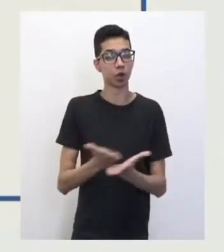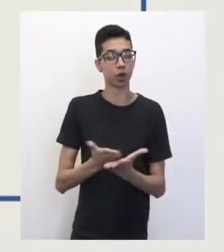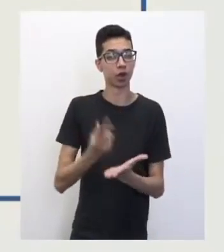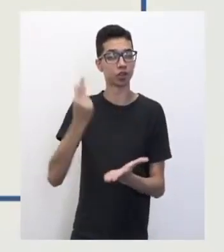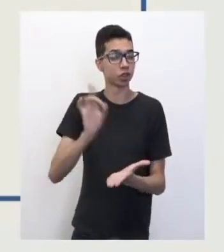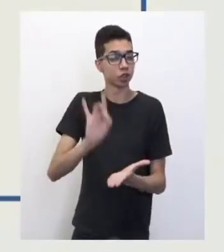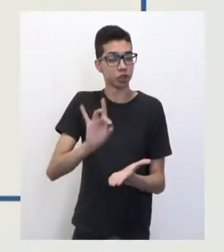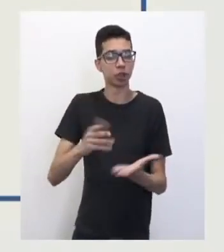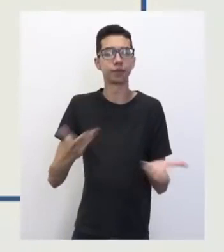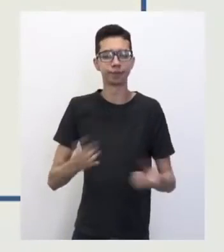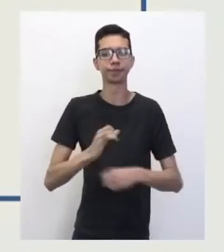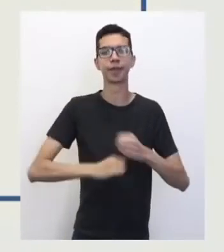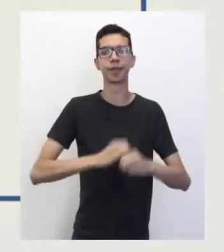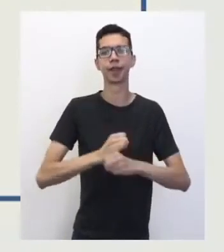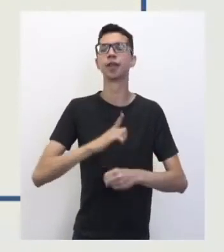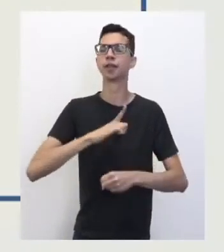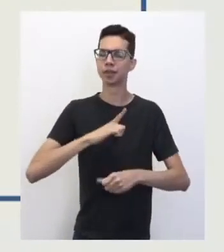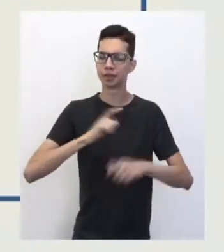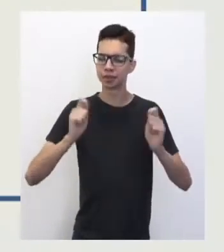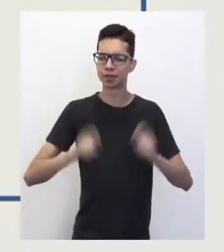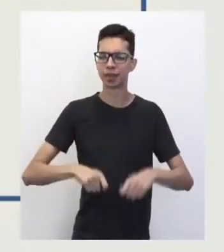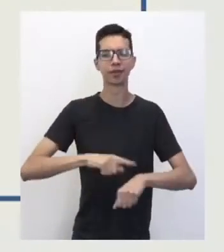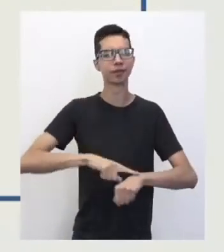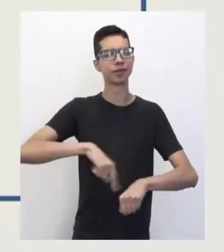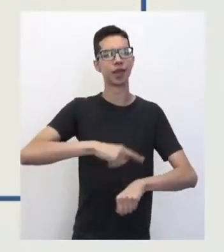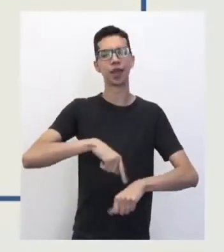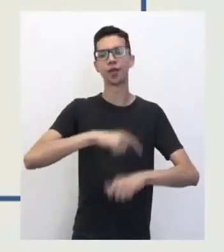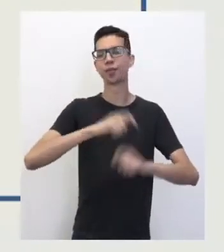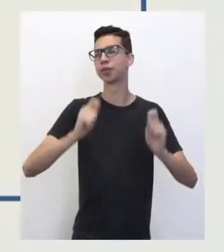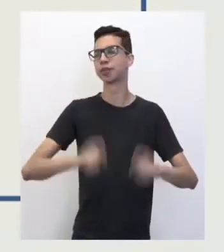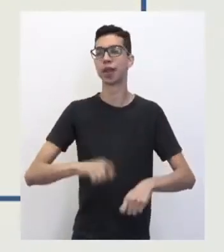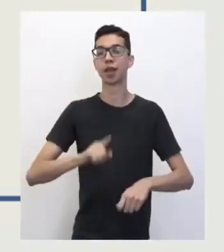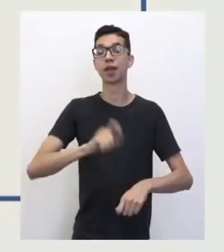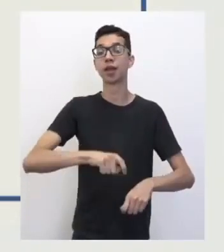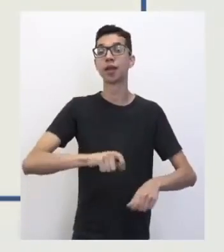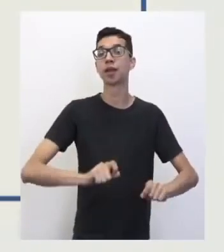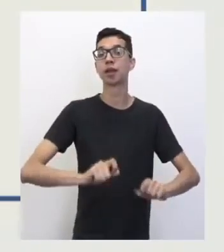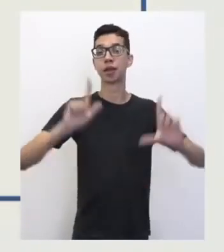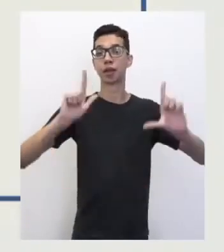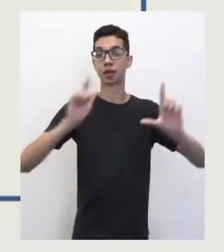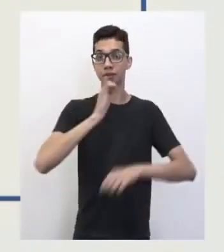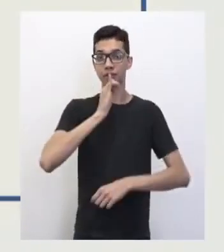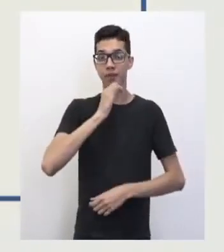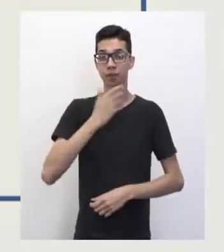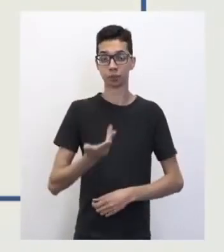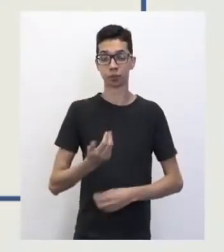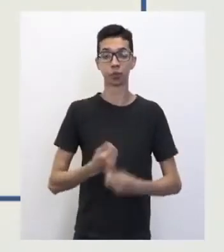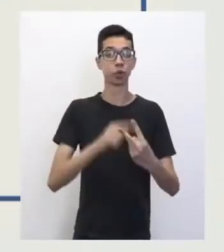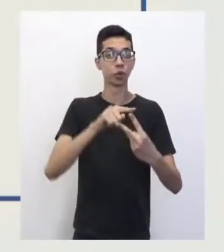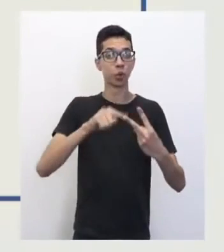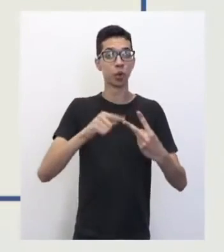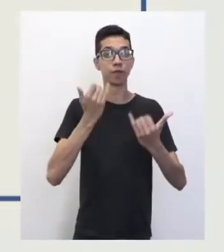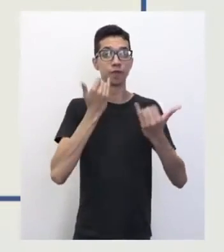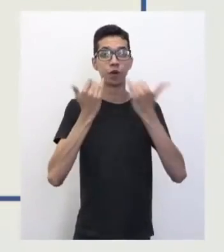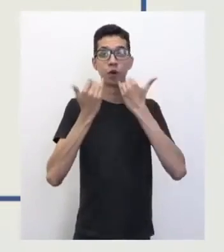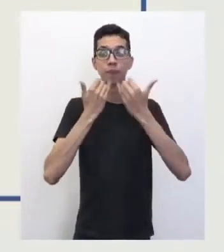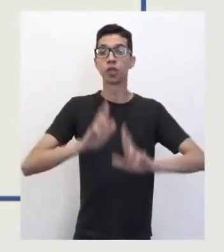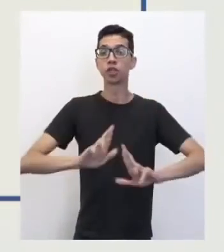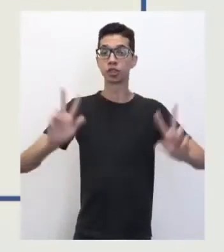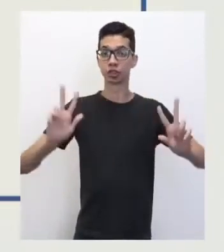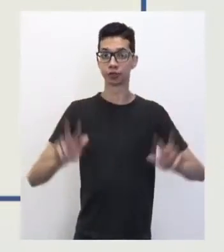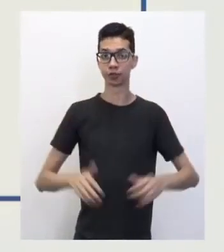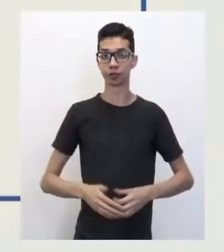possibilidades o tempo todo em apenas um clique, né? Então, são duas situações distintas, mas uma não anula a outra, porque apesar